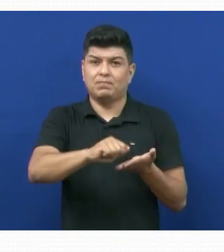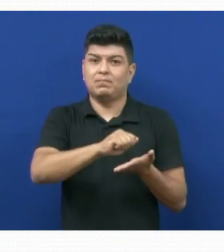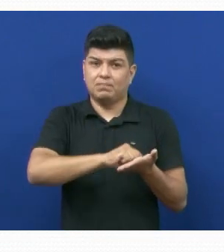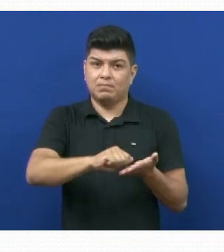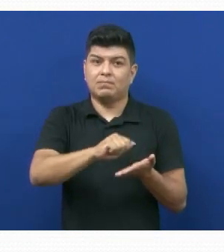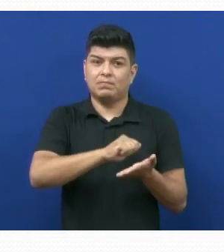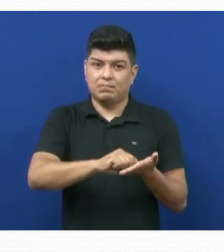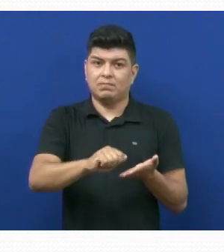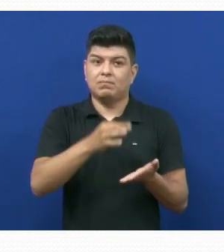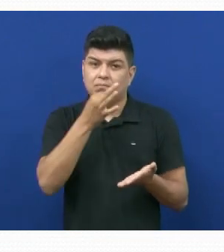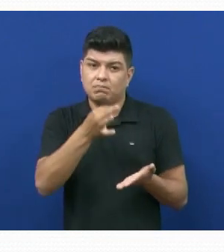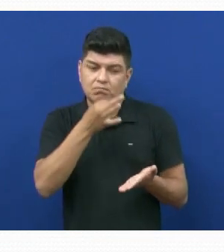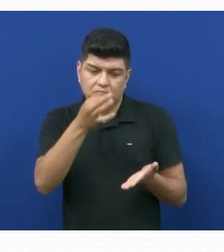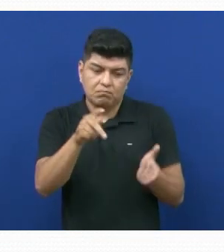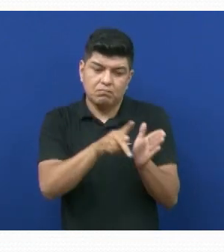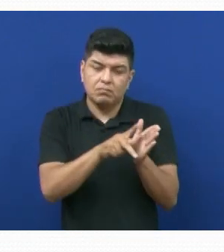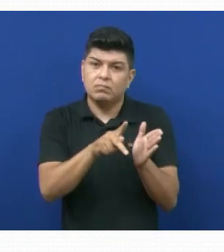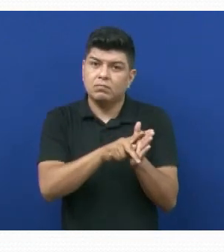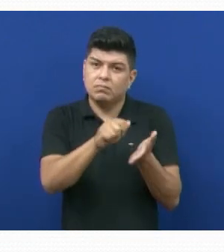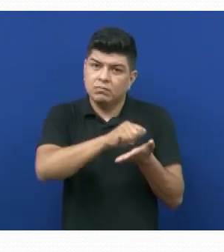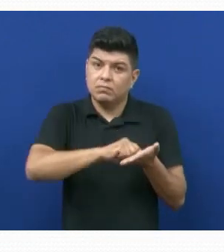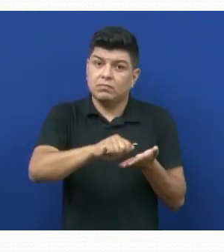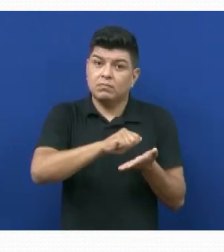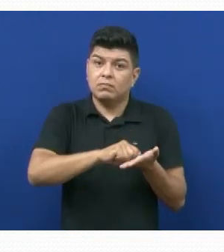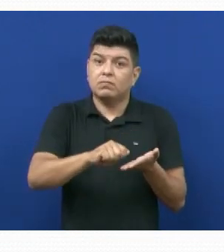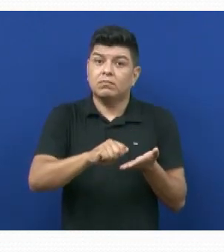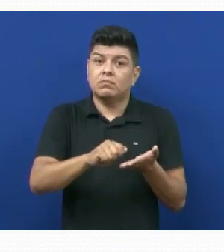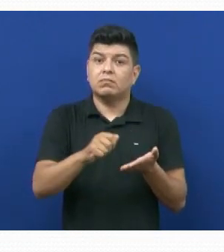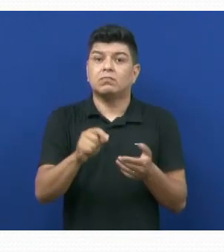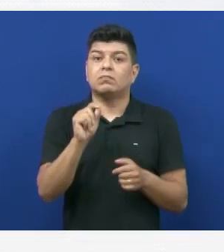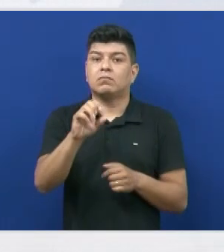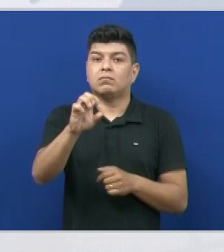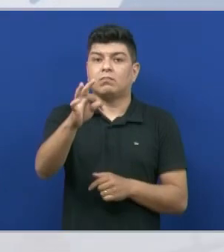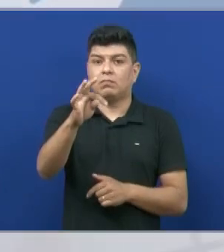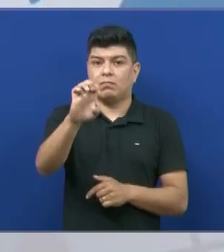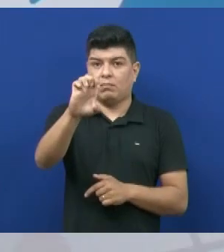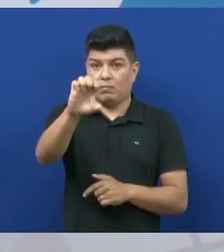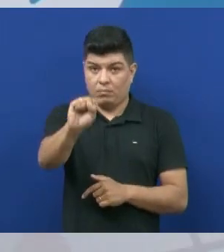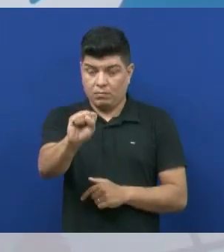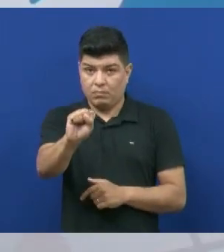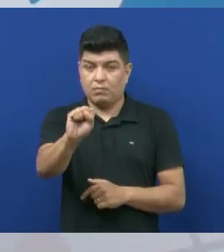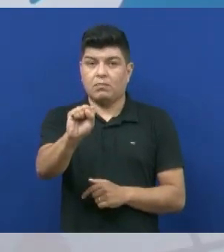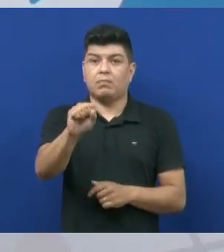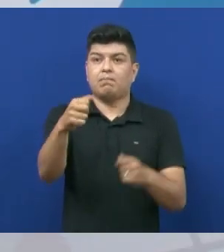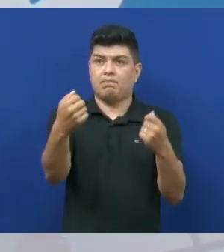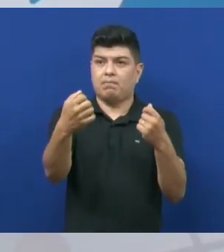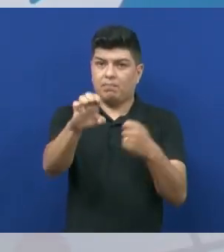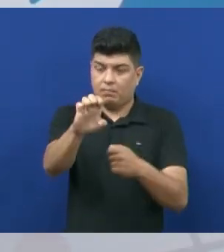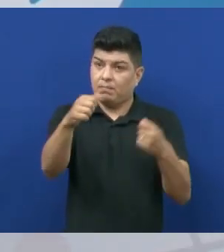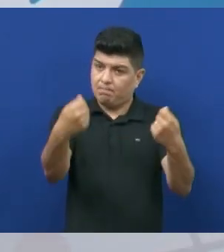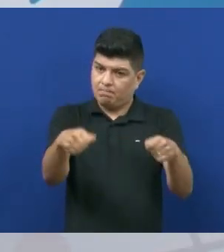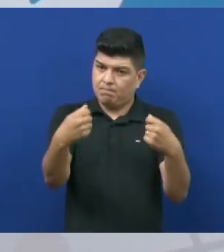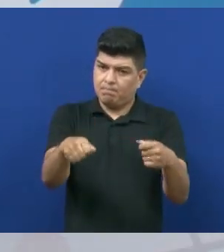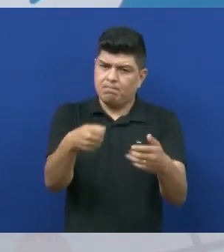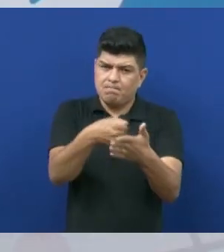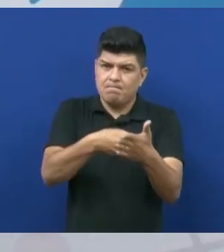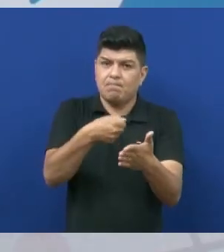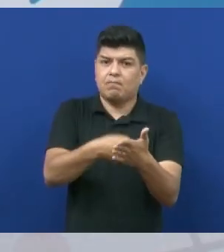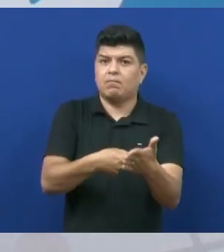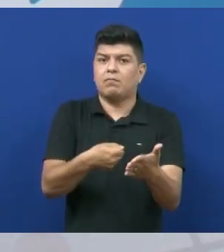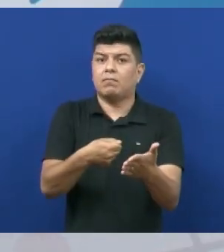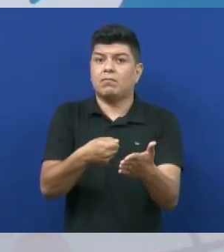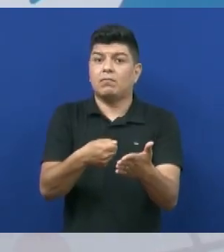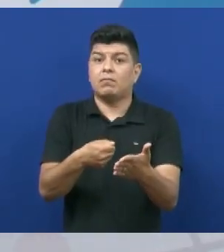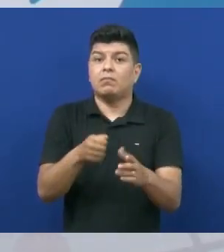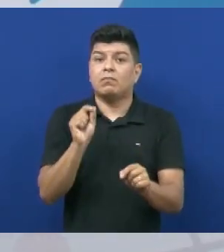de vista do autor. Esse ponto de vista nós chamamos de tese, e essa tese precisa ser defendida, e ela vai ser